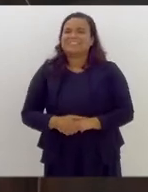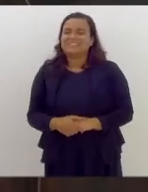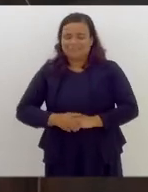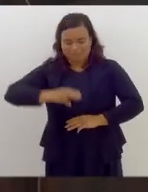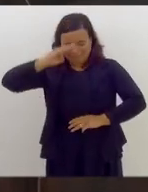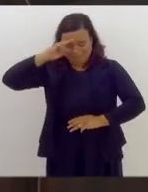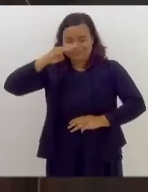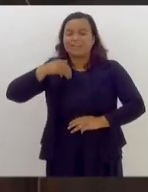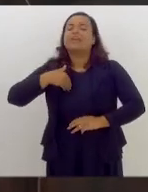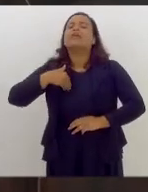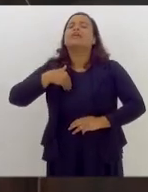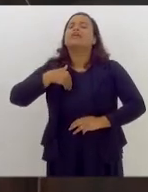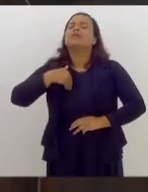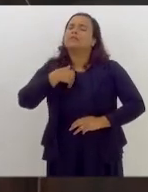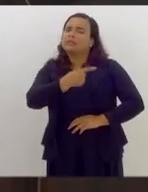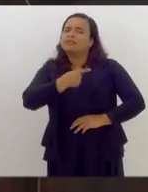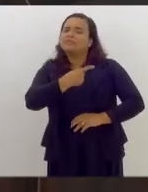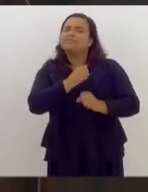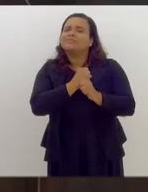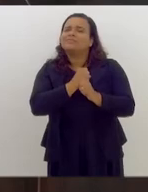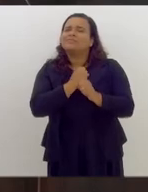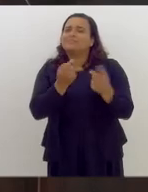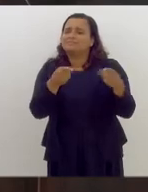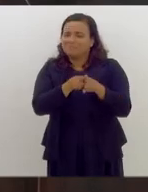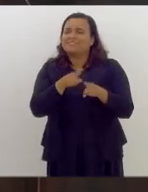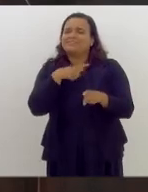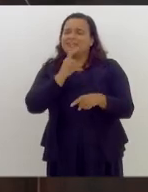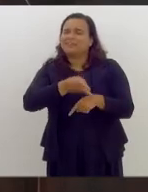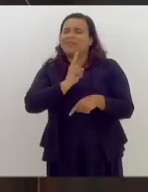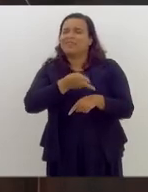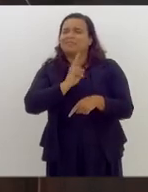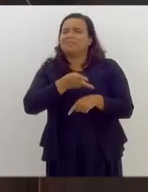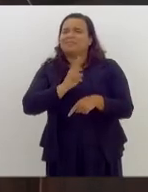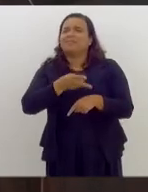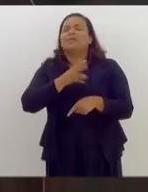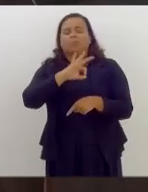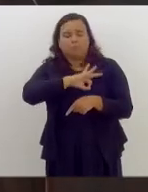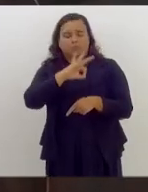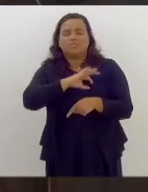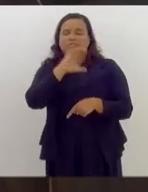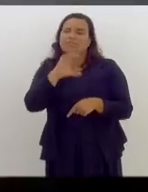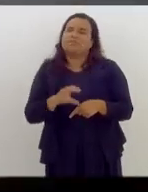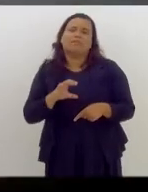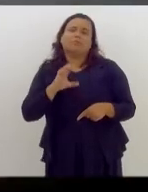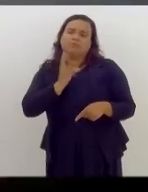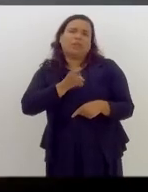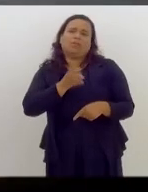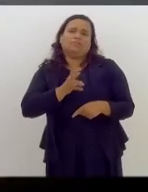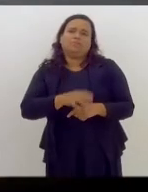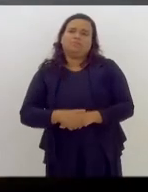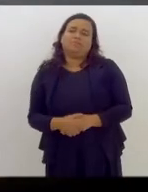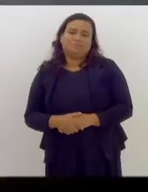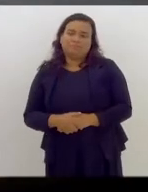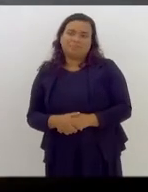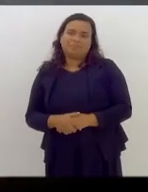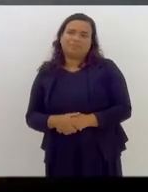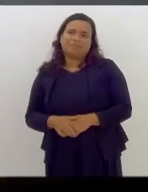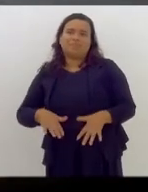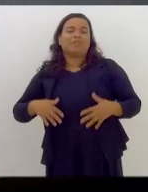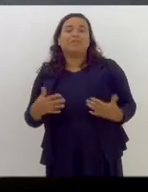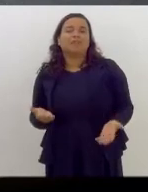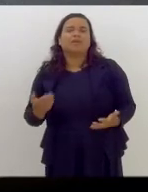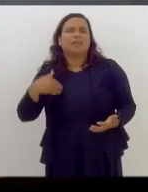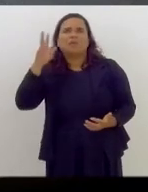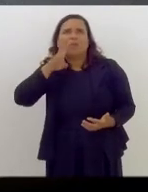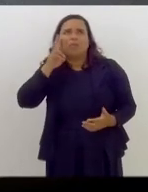nós sempre tivemos a parceria com a Polícia Civil. E não me lembro de ter tido